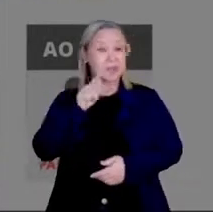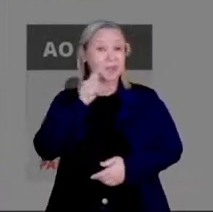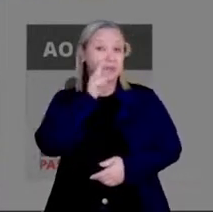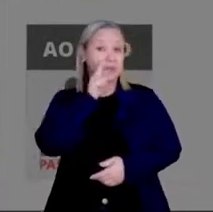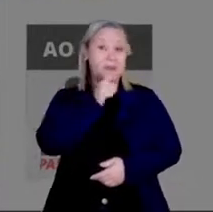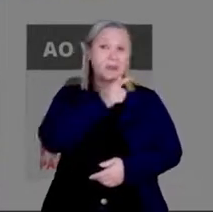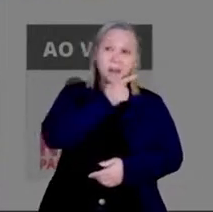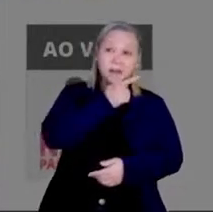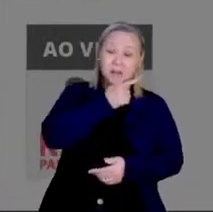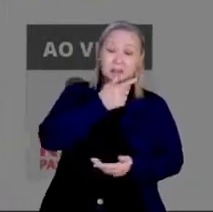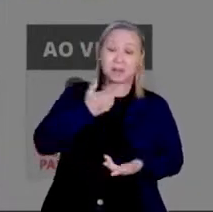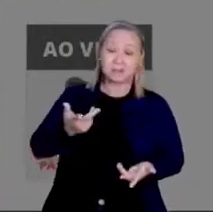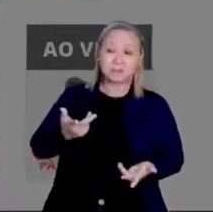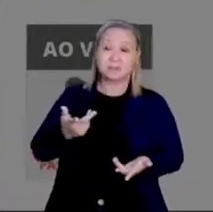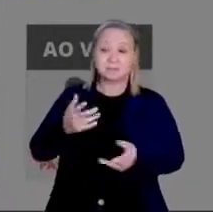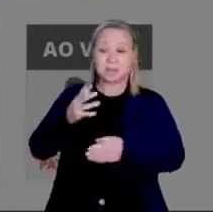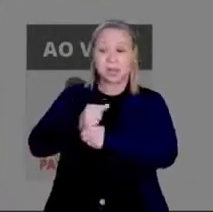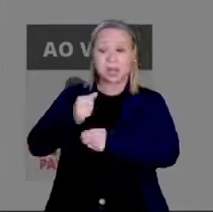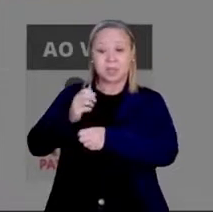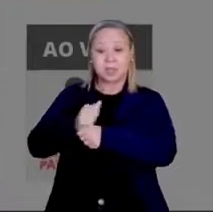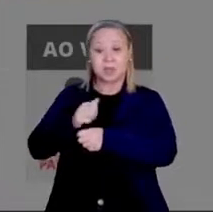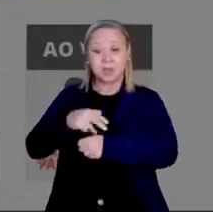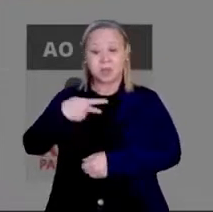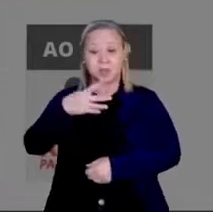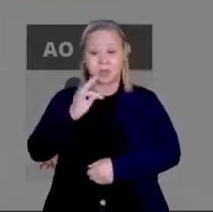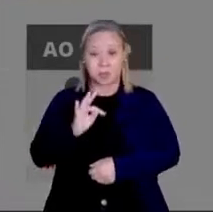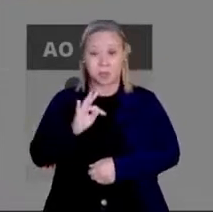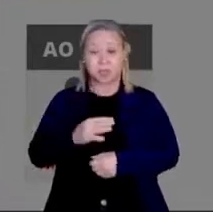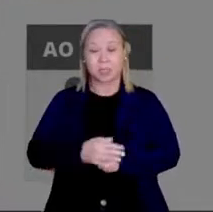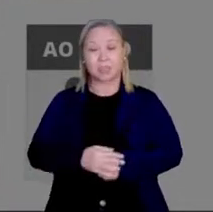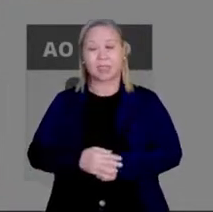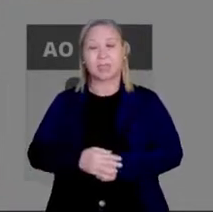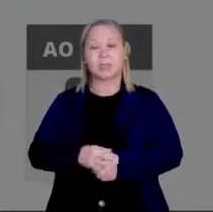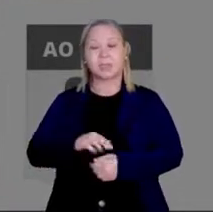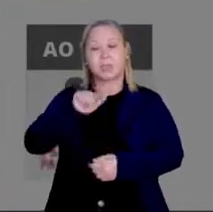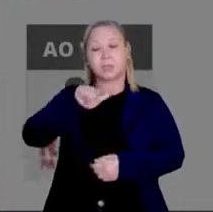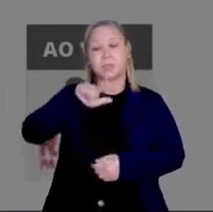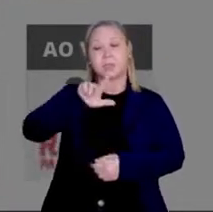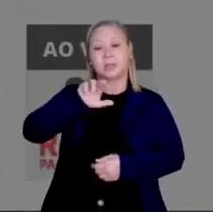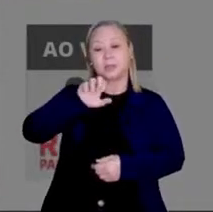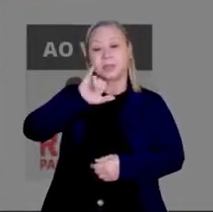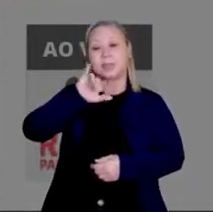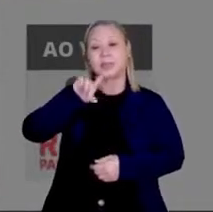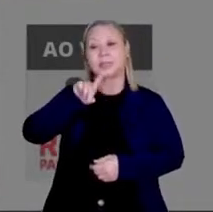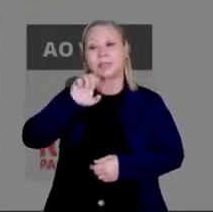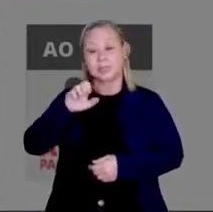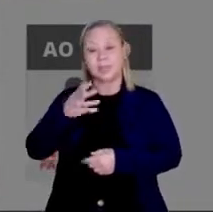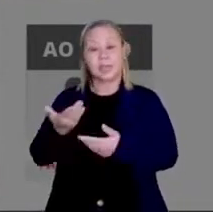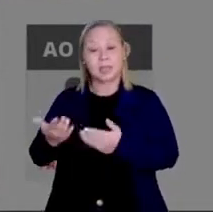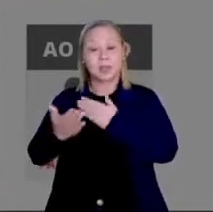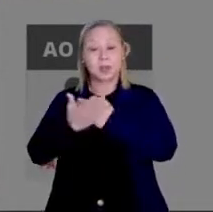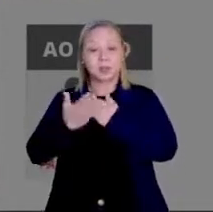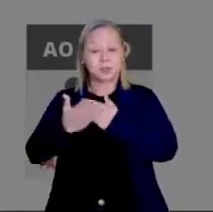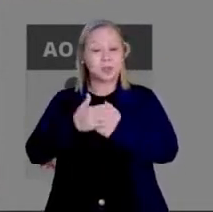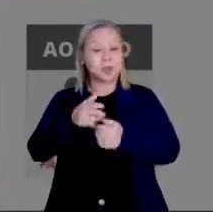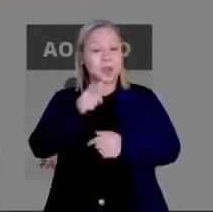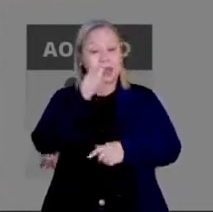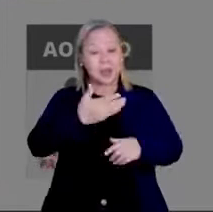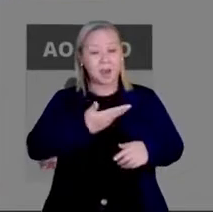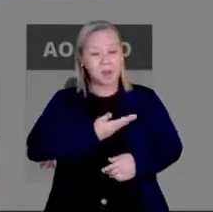Estou aqui com muita vontade, com muita disposição. Acredito muito, mas muito, que é possível